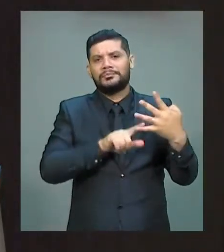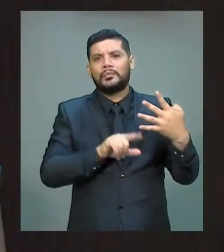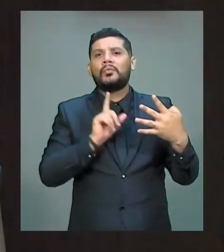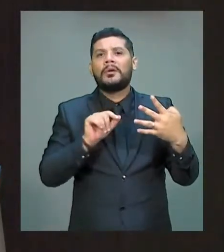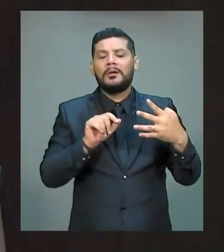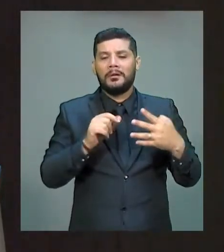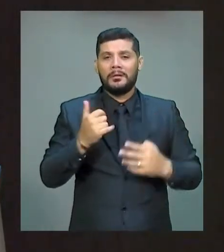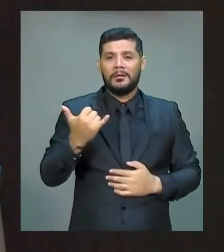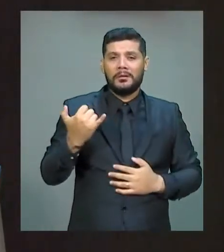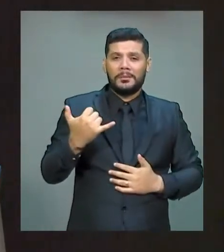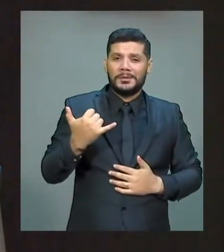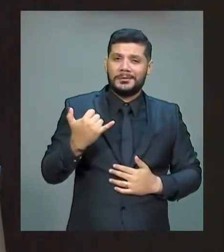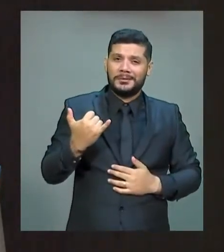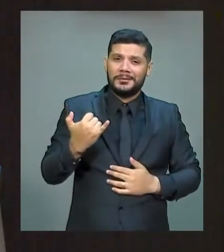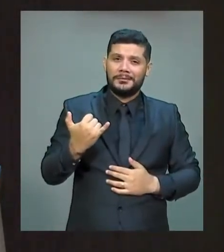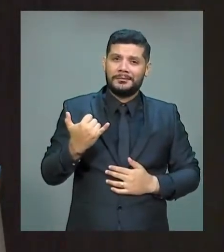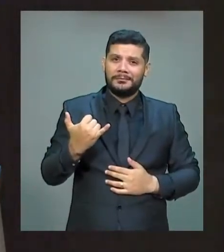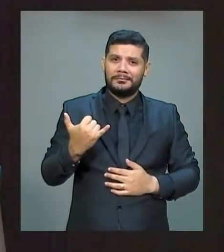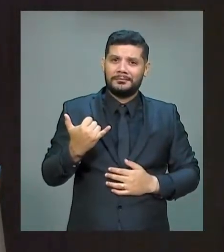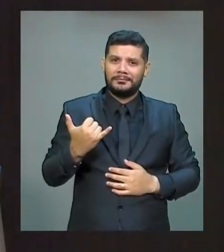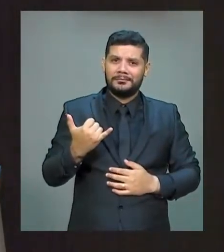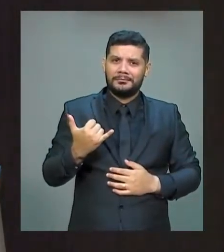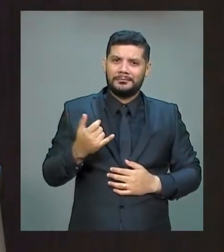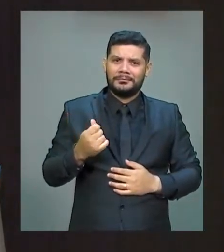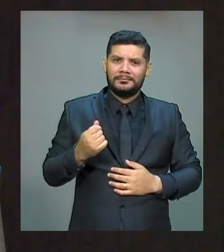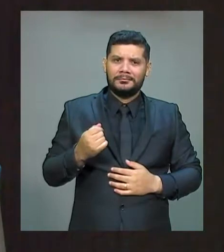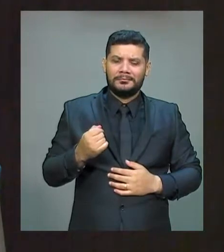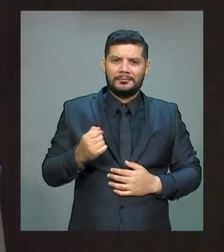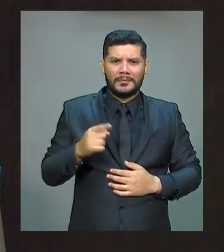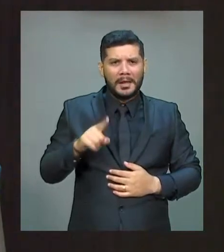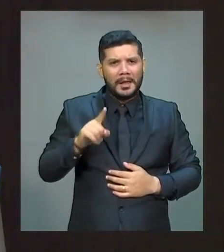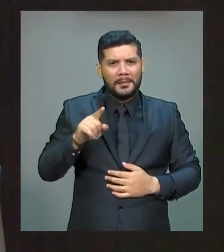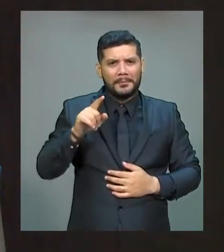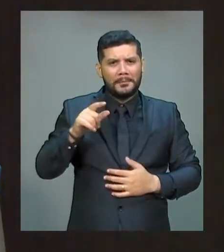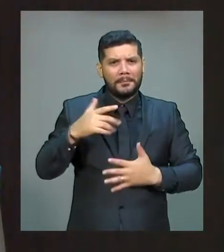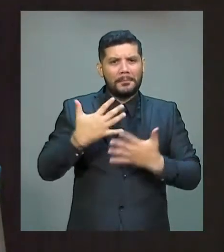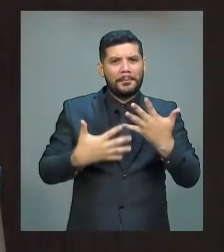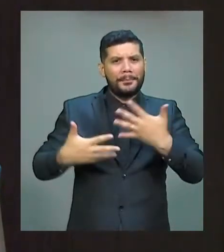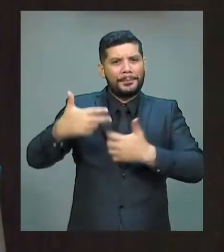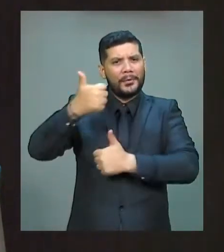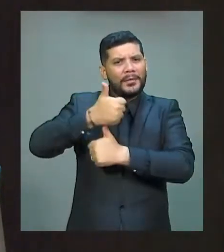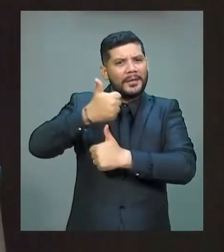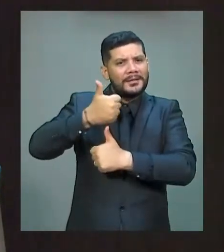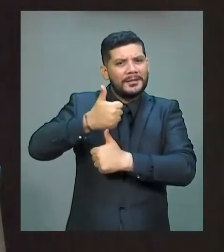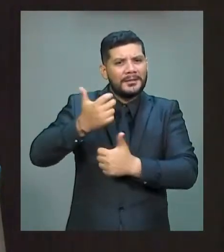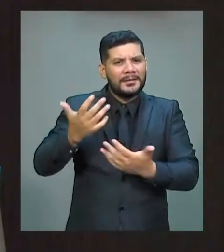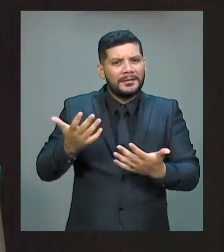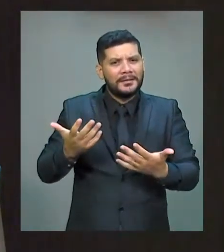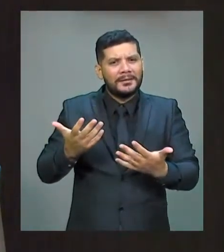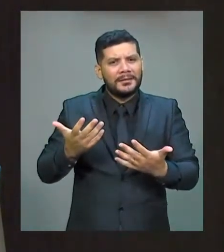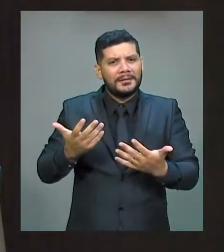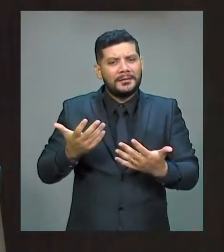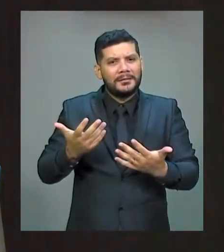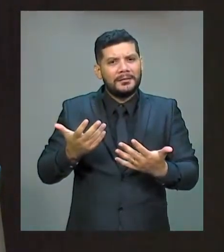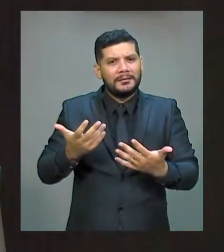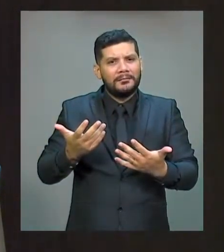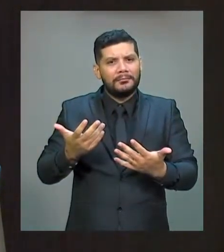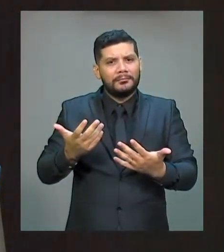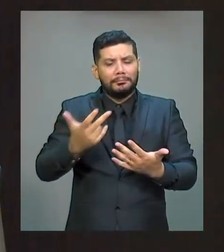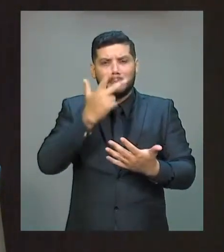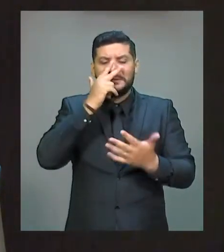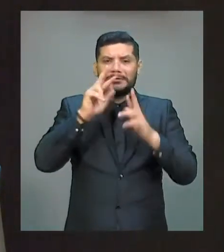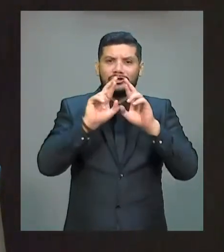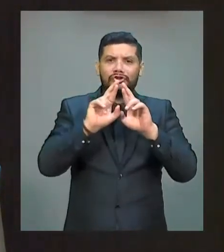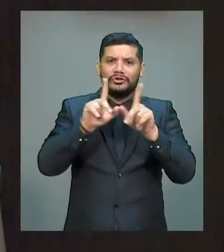Parece que esta é a sua prioridade. E aí, quando a gente vai ver, por exemplo, as prioridades do governo federal, elas de fato estão muito distantes daquilo